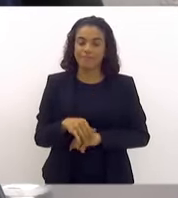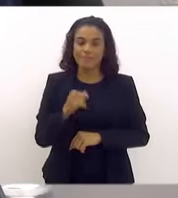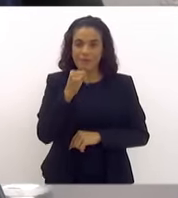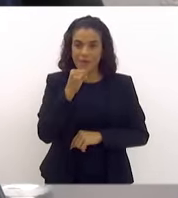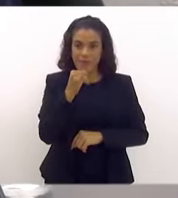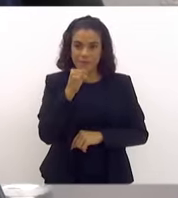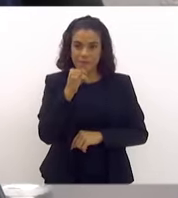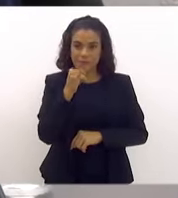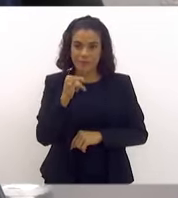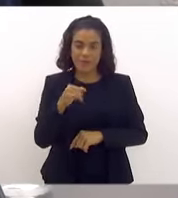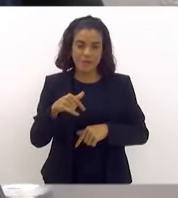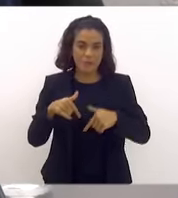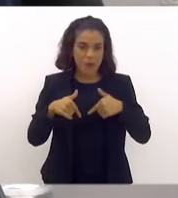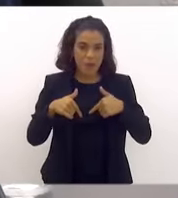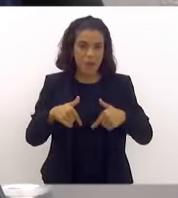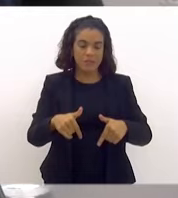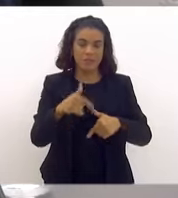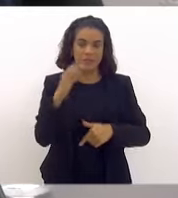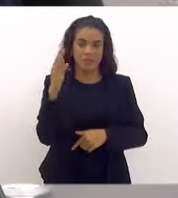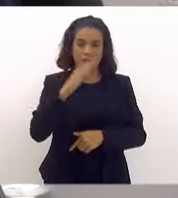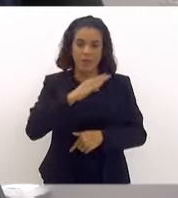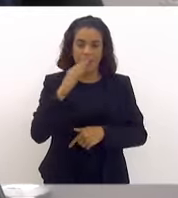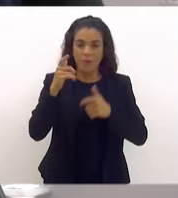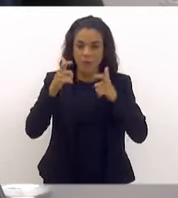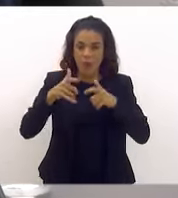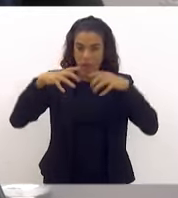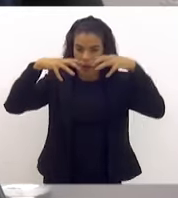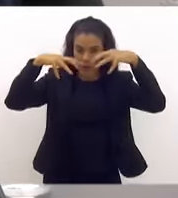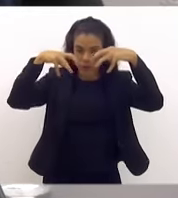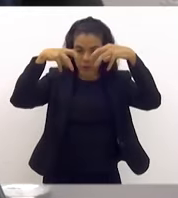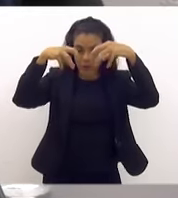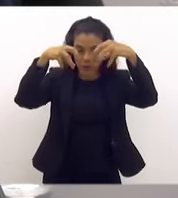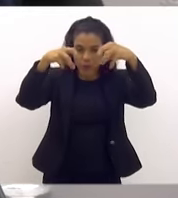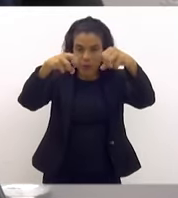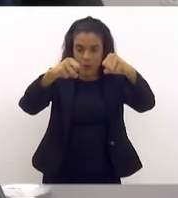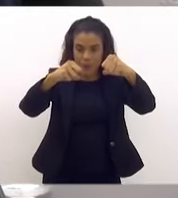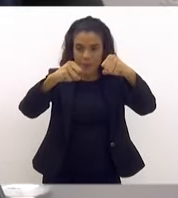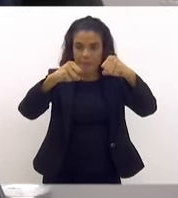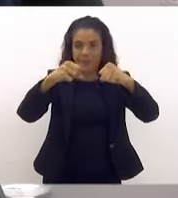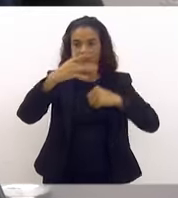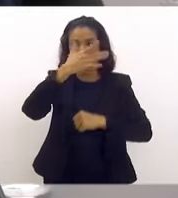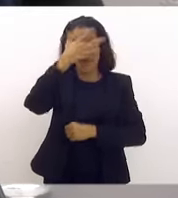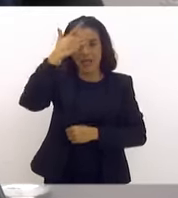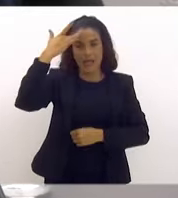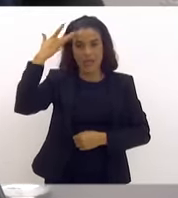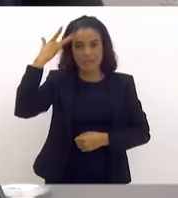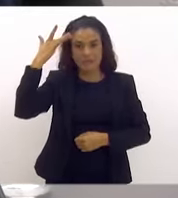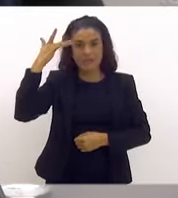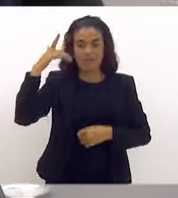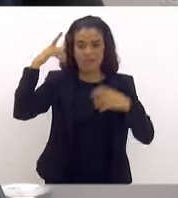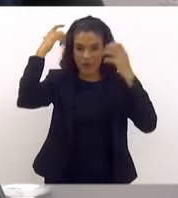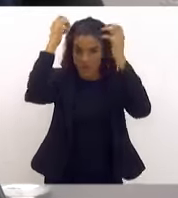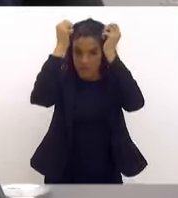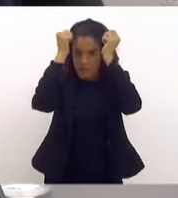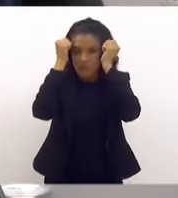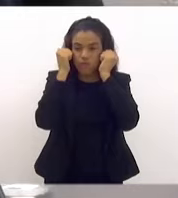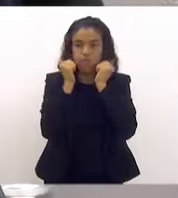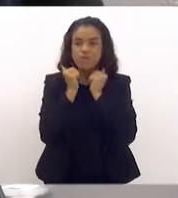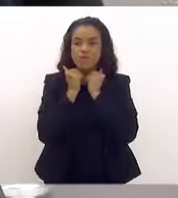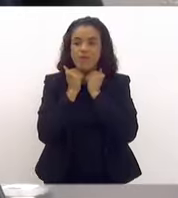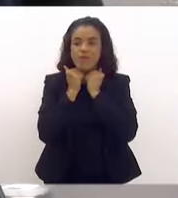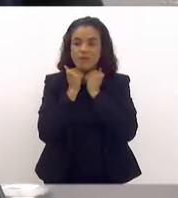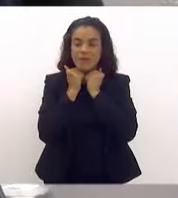rápida que as pessoas o lugar tava escuro as pessoas não estavam encapuzadas ou